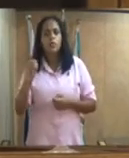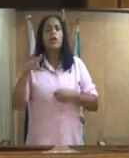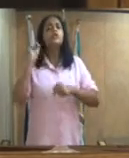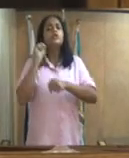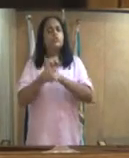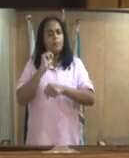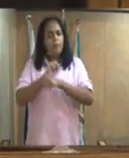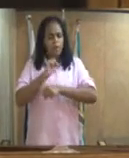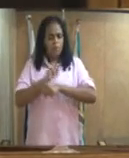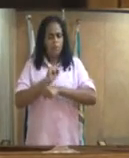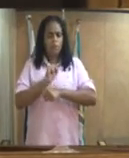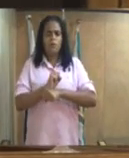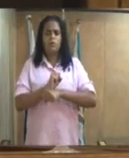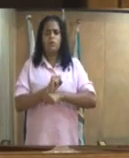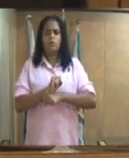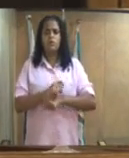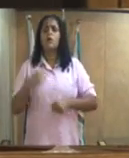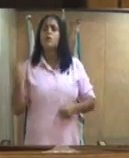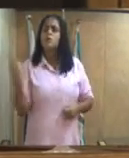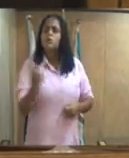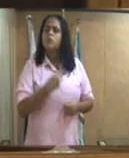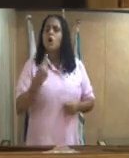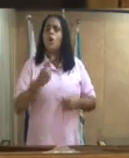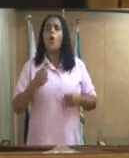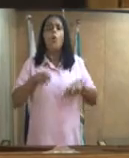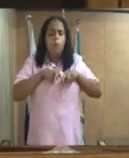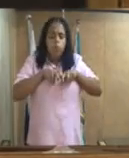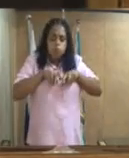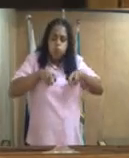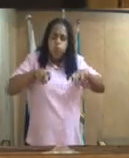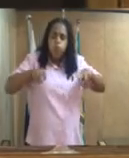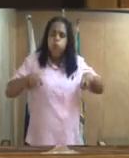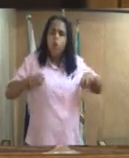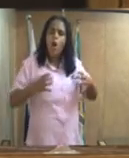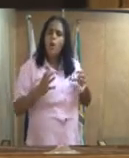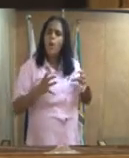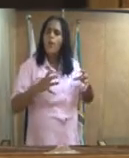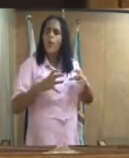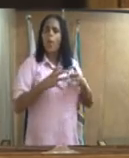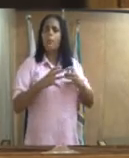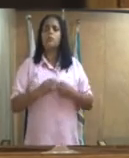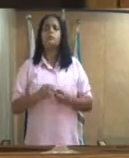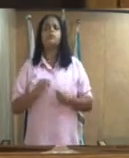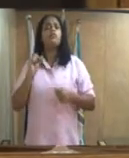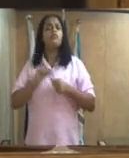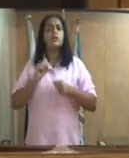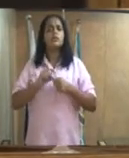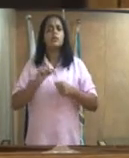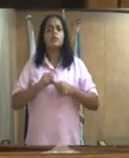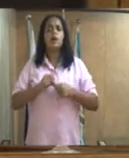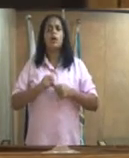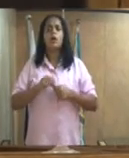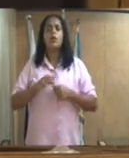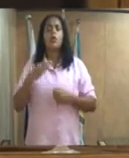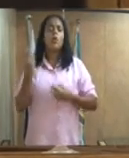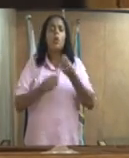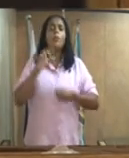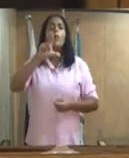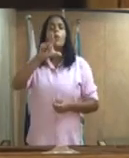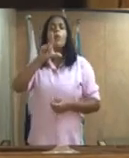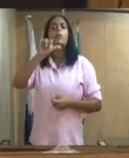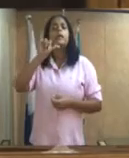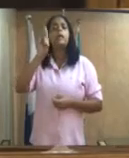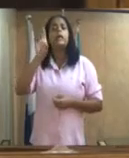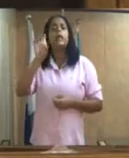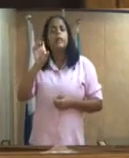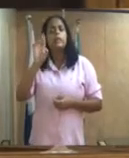para poder constatar o posicionamento da mesa, qual seria a postura do líder de governo,